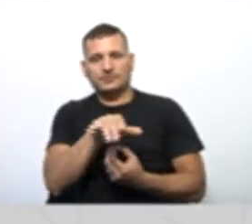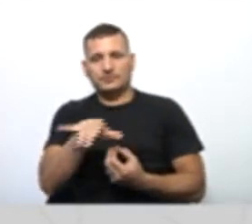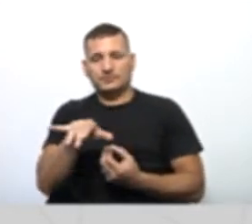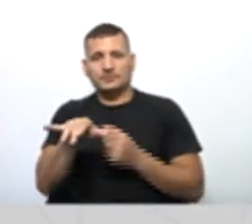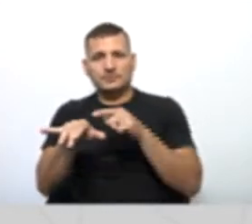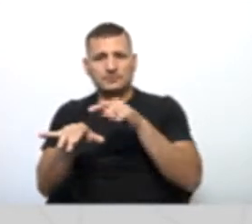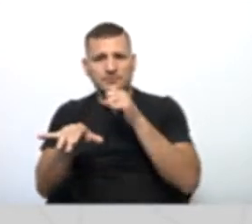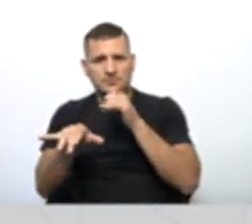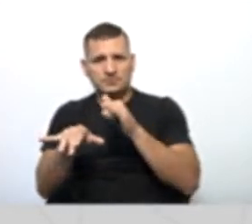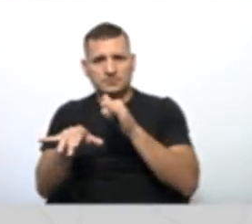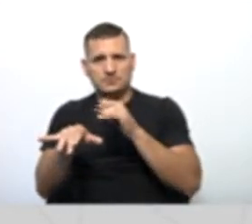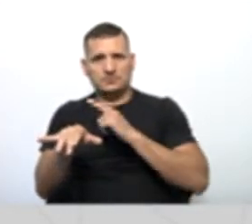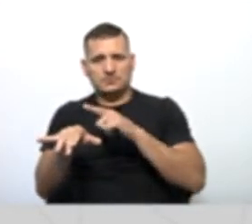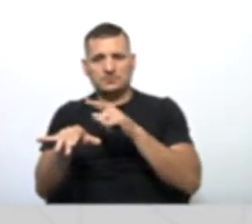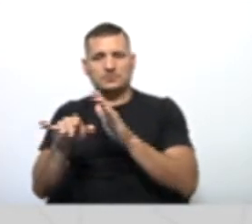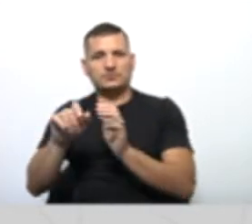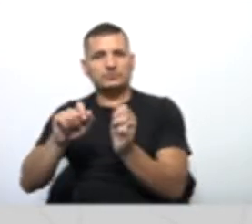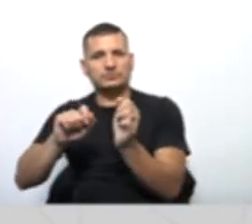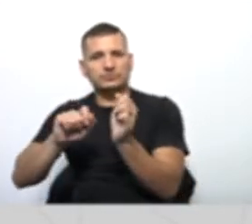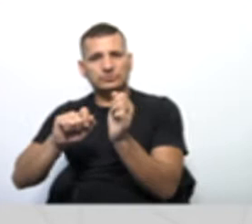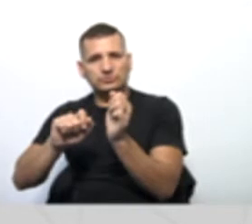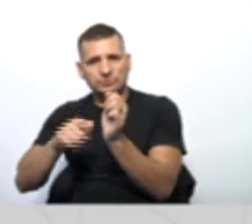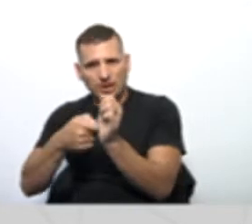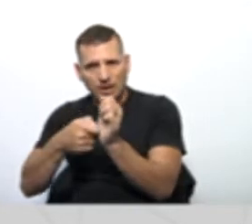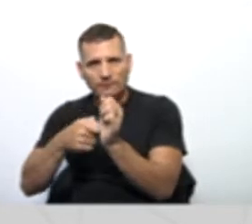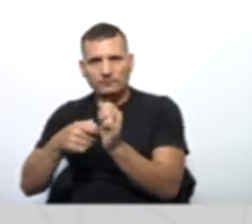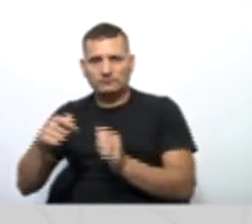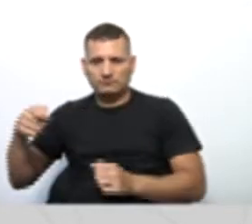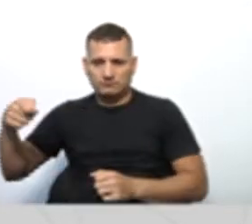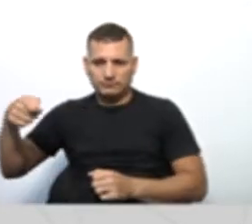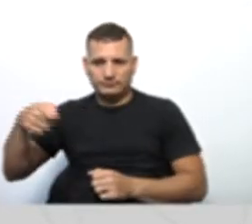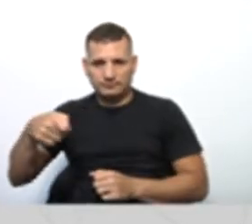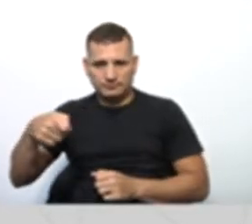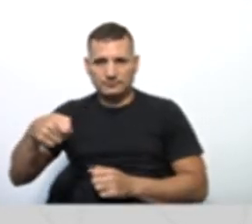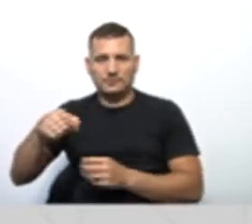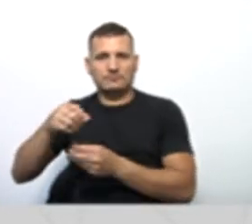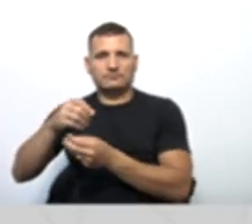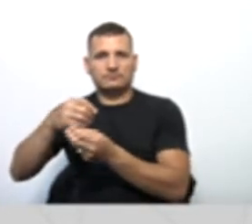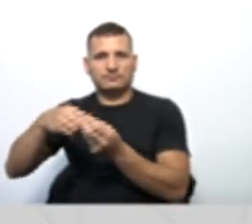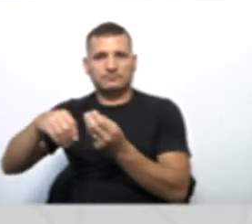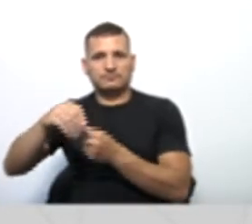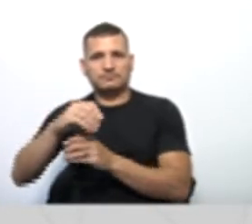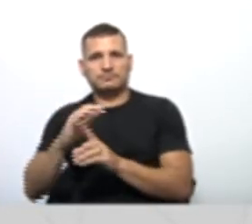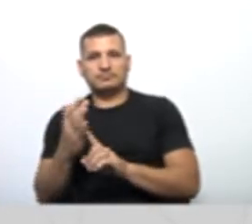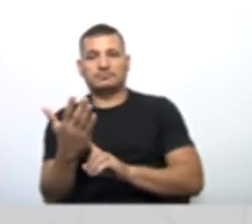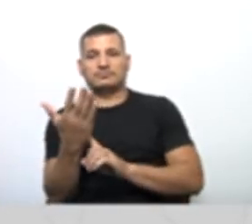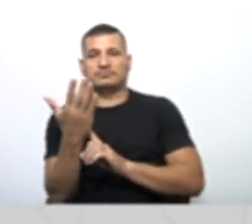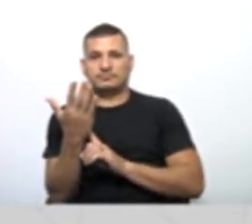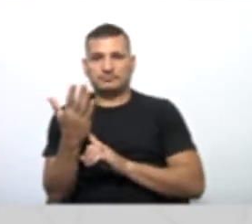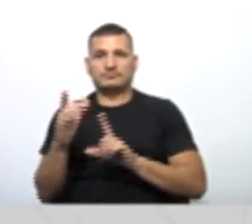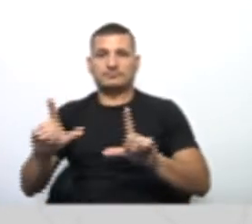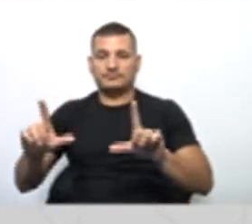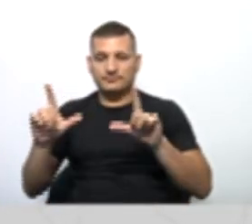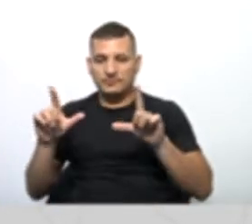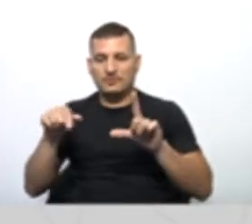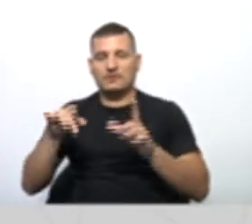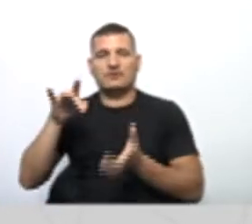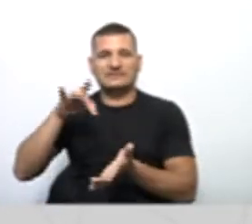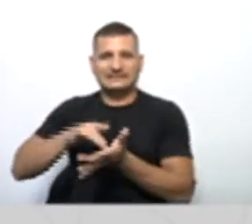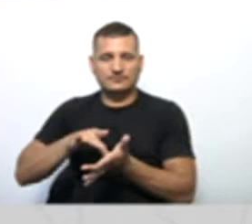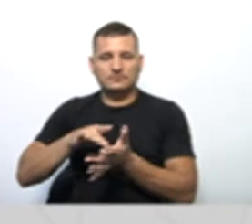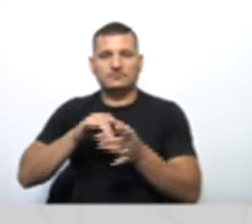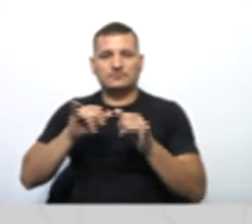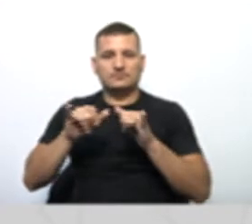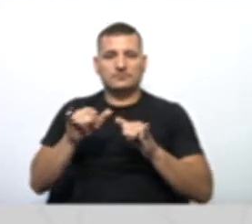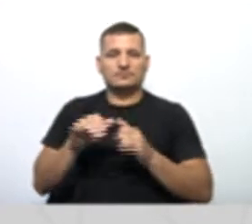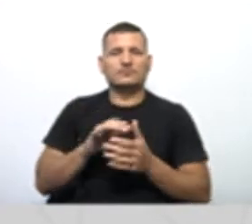uma chave de como ela foi criptografada. E com isso nós entramos nos tipos de chaves,